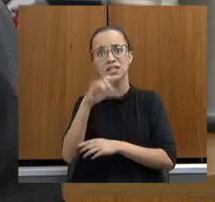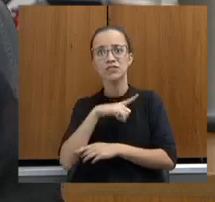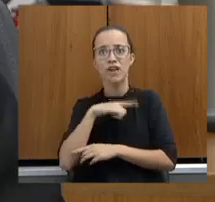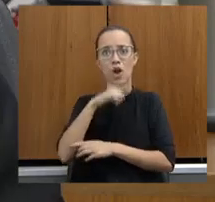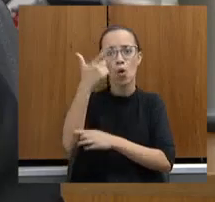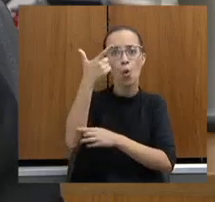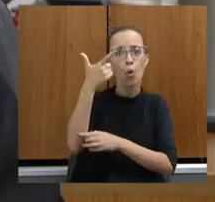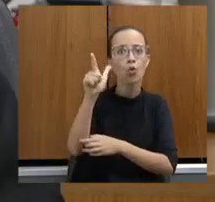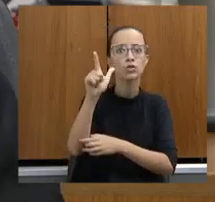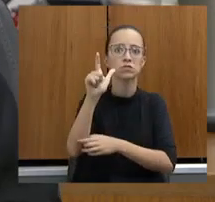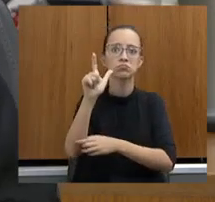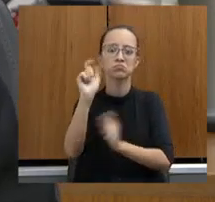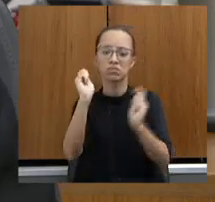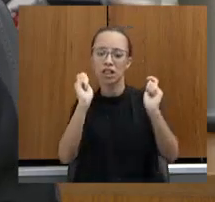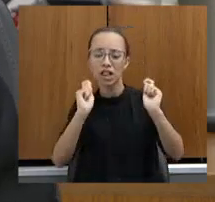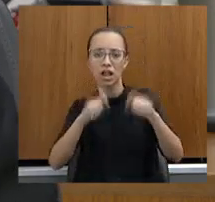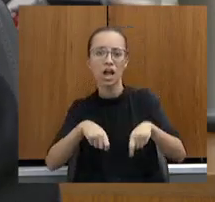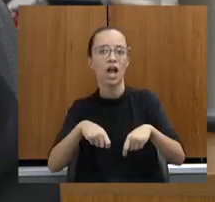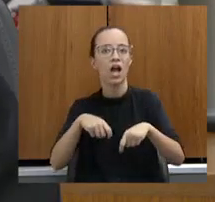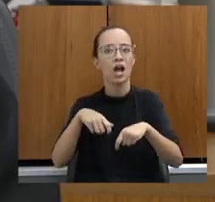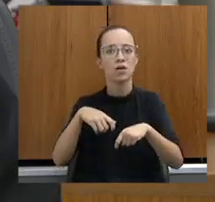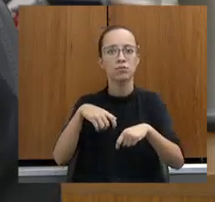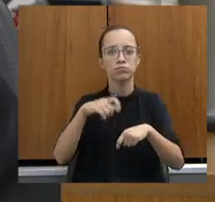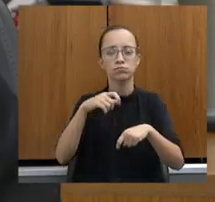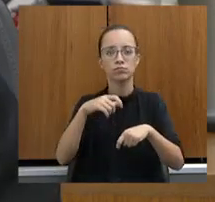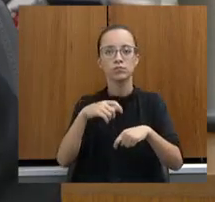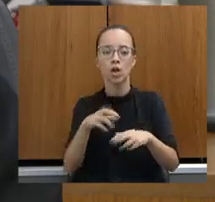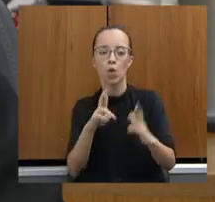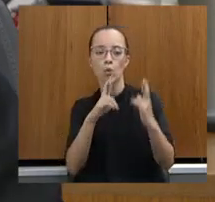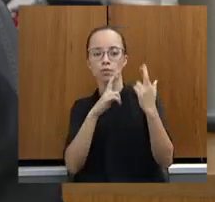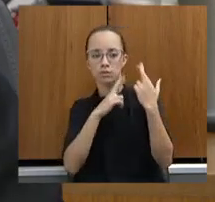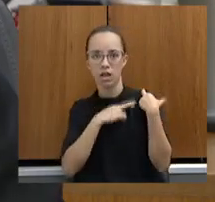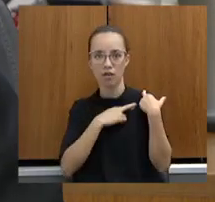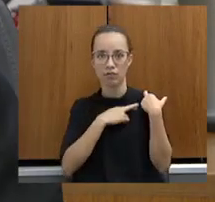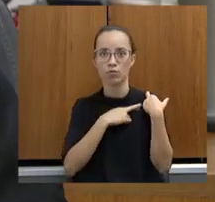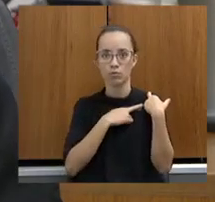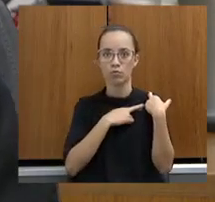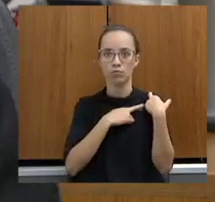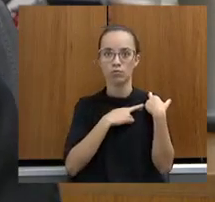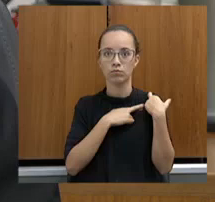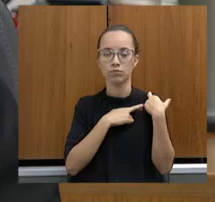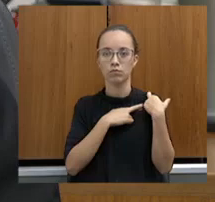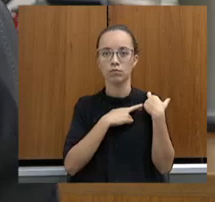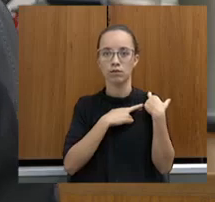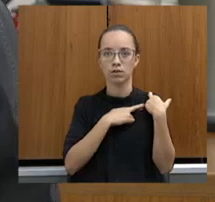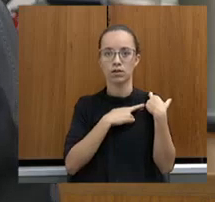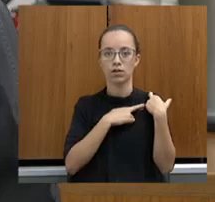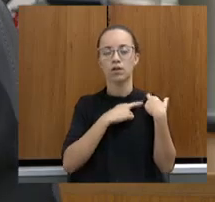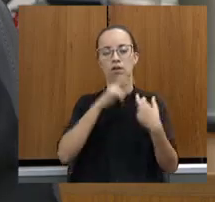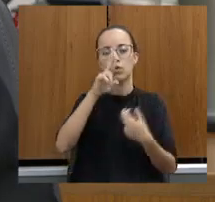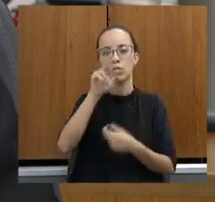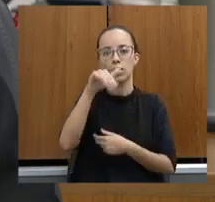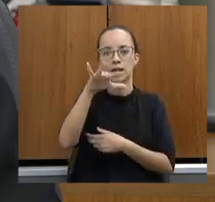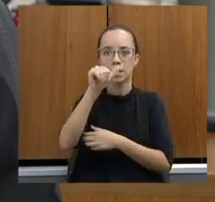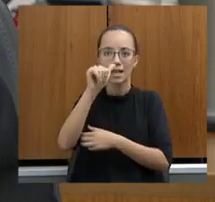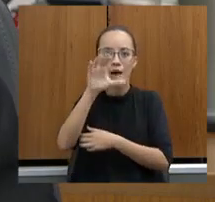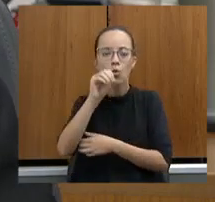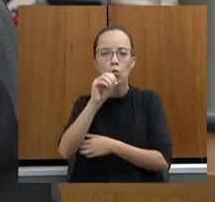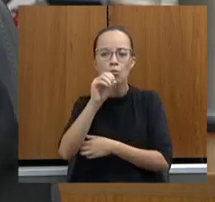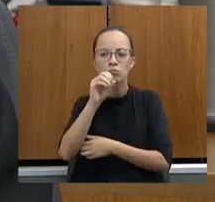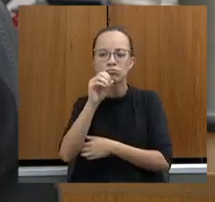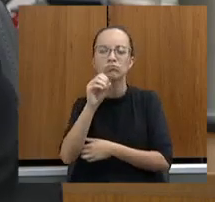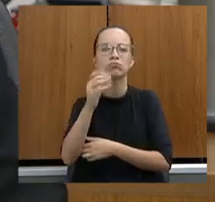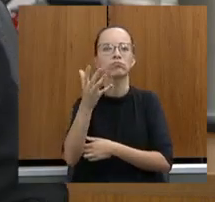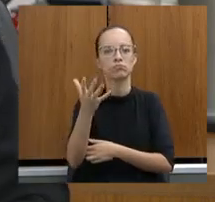que seja factível em que o responsável pela dívida que a união aceitar nós não temos problema nenhum não